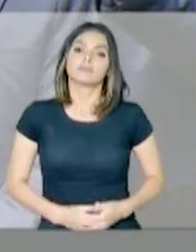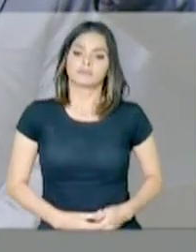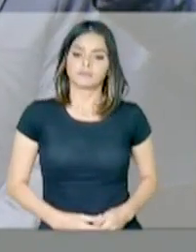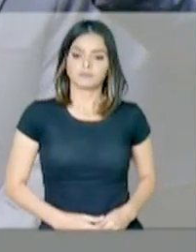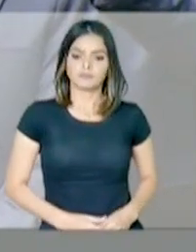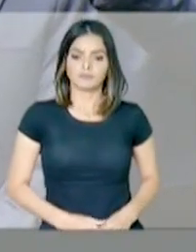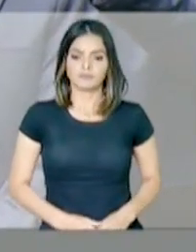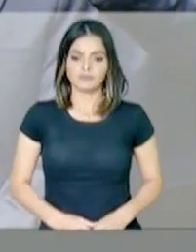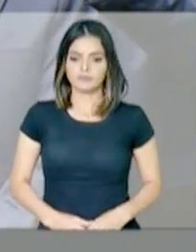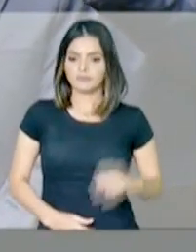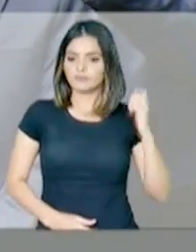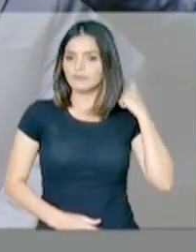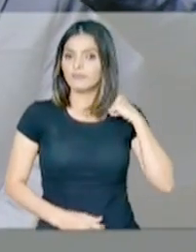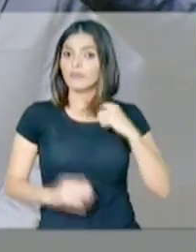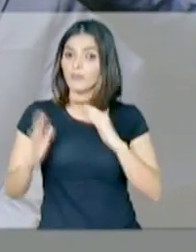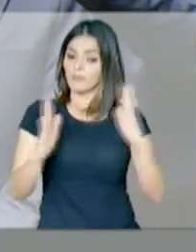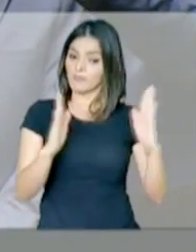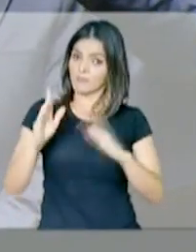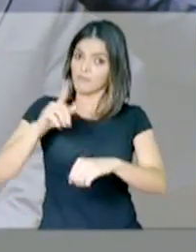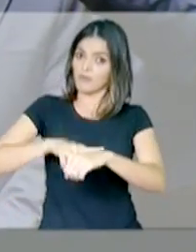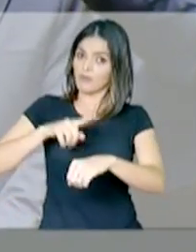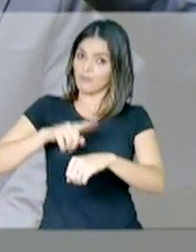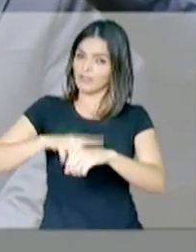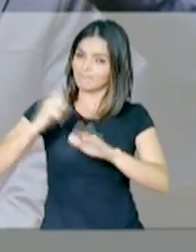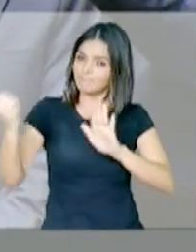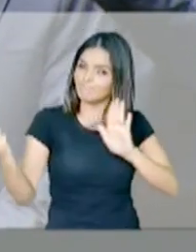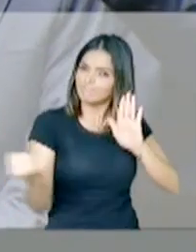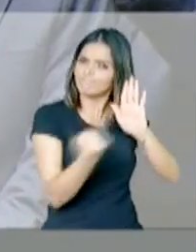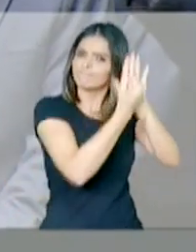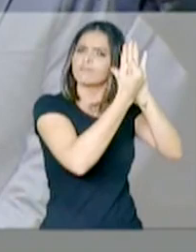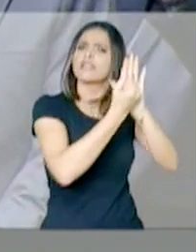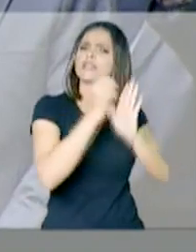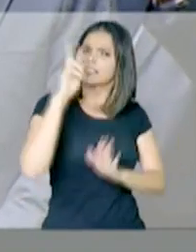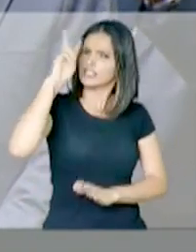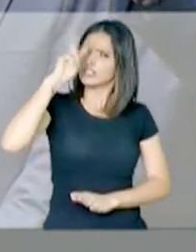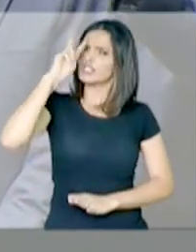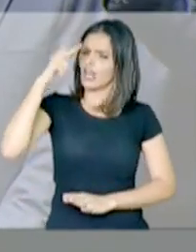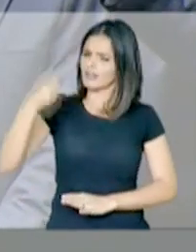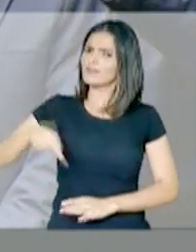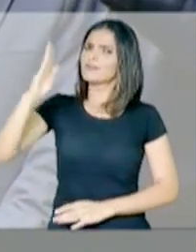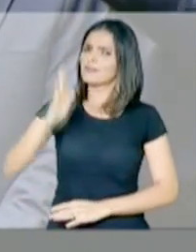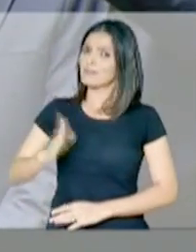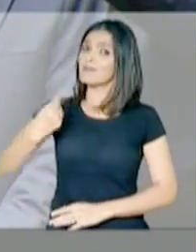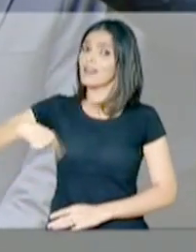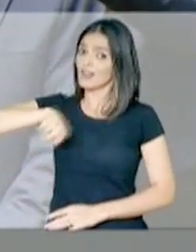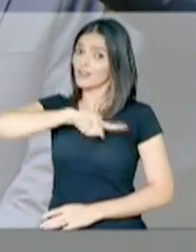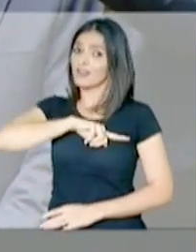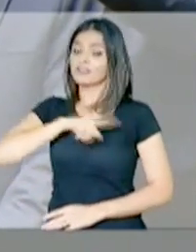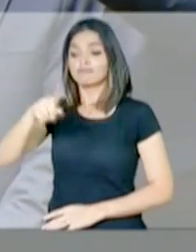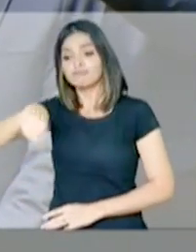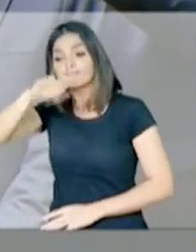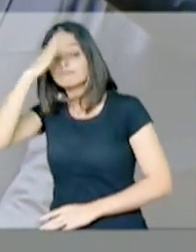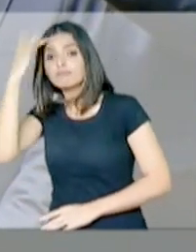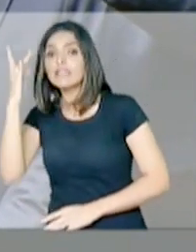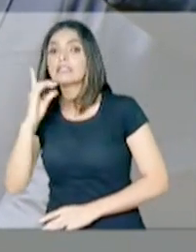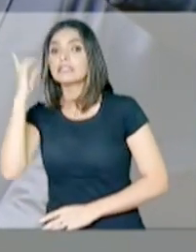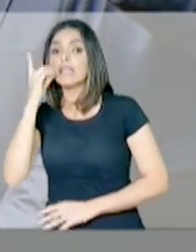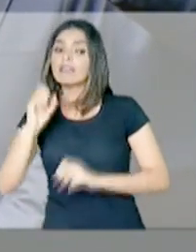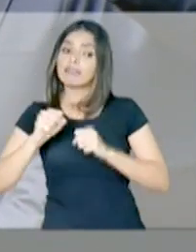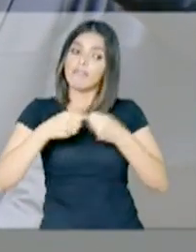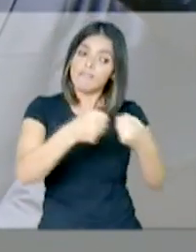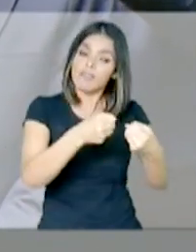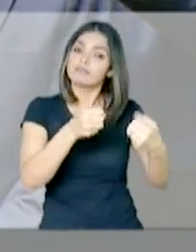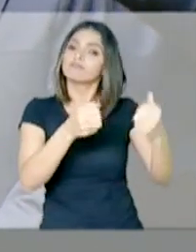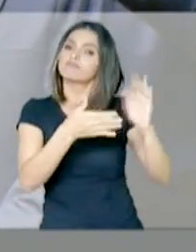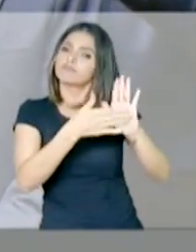tão difícil, né? Uma proposta tão difícil. Neste momento, o presidente da Câmara, Rodrigo Maia, está discursando, então aumenta aí a